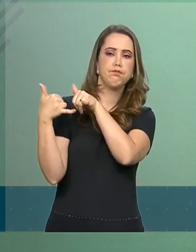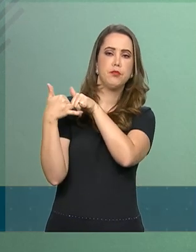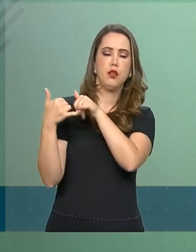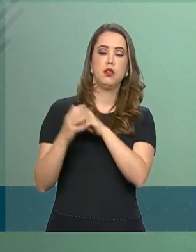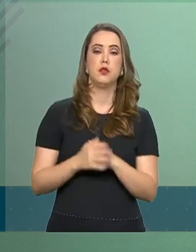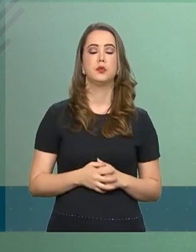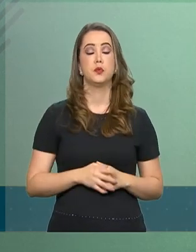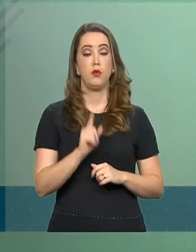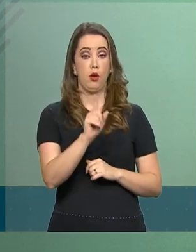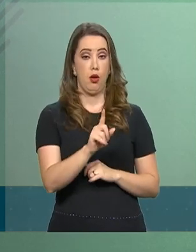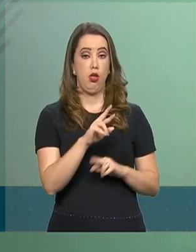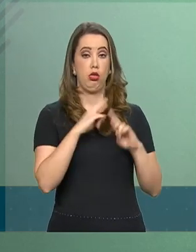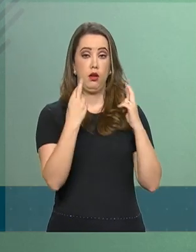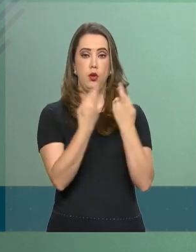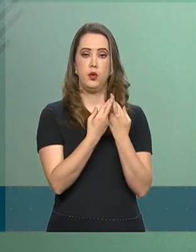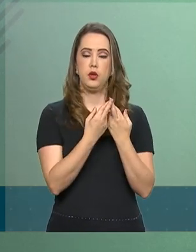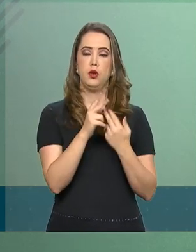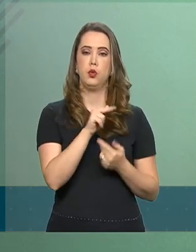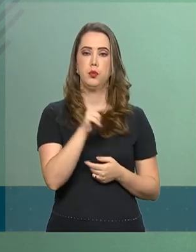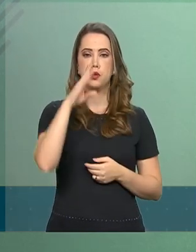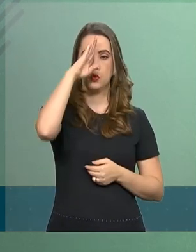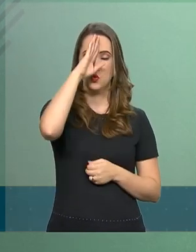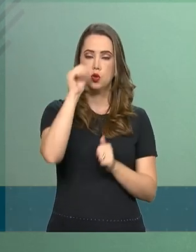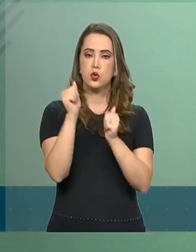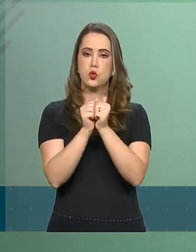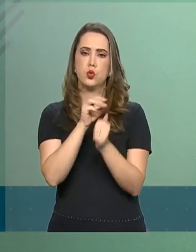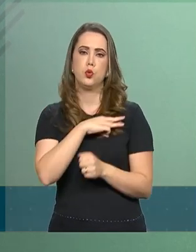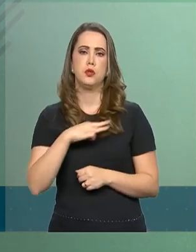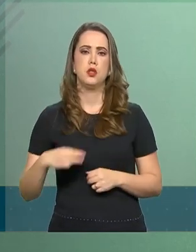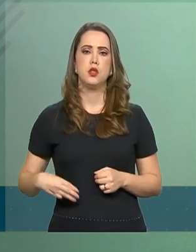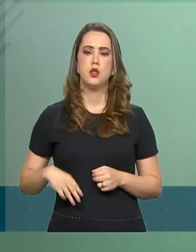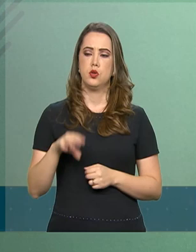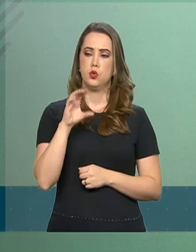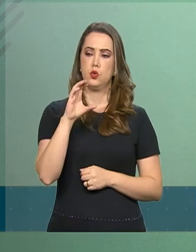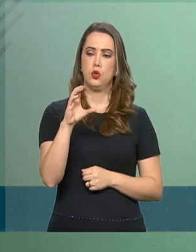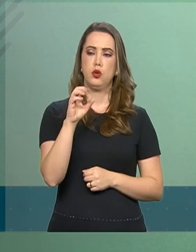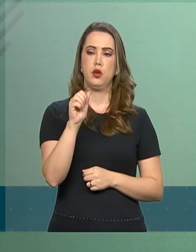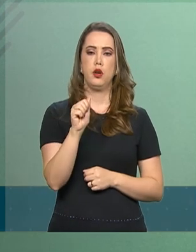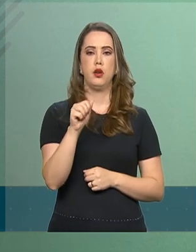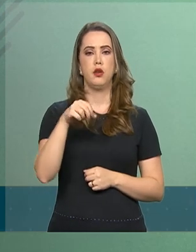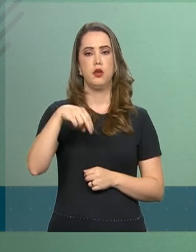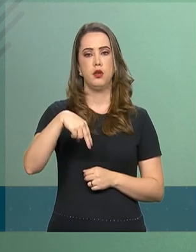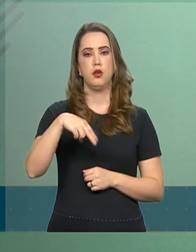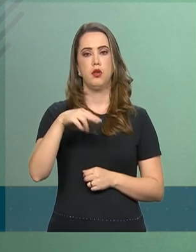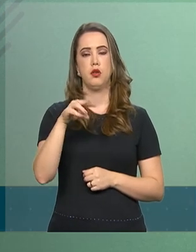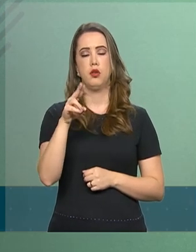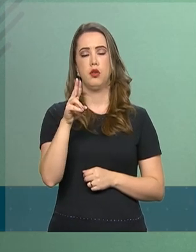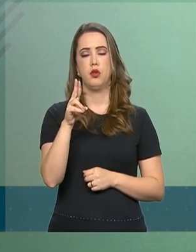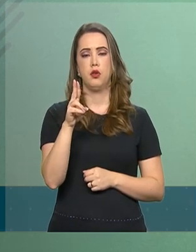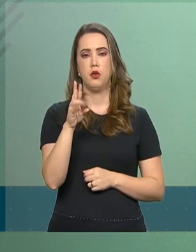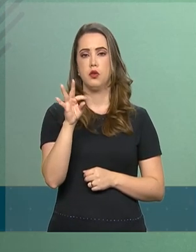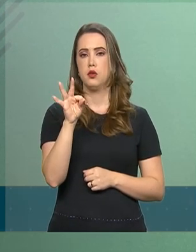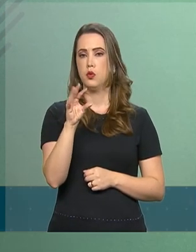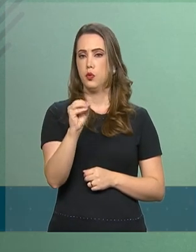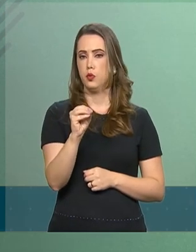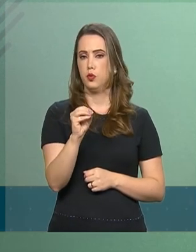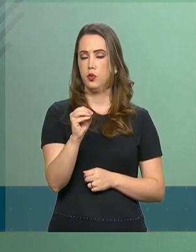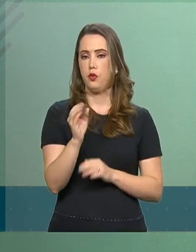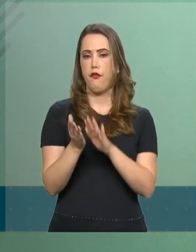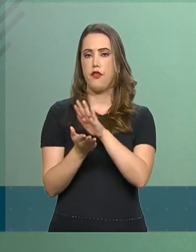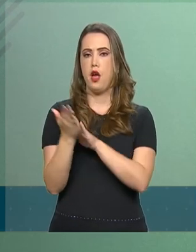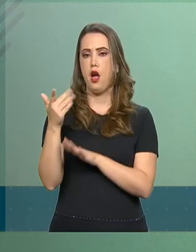gustavo canuto foram tratados assuntos referentes à viagem planejada para o dia 24